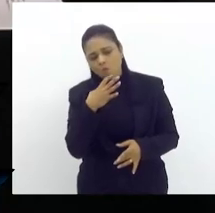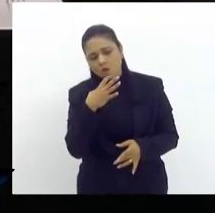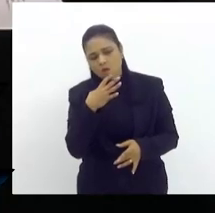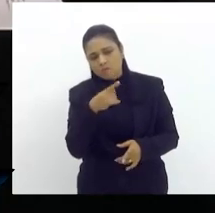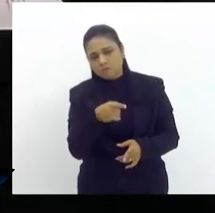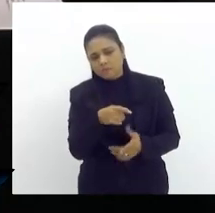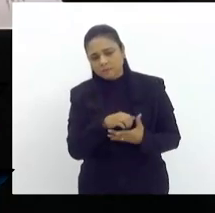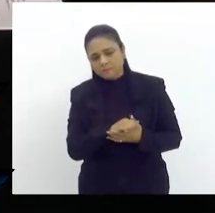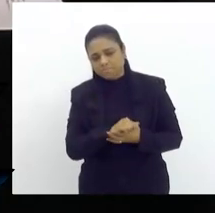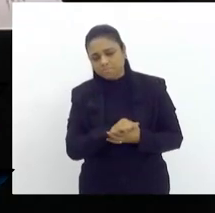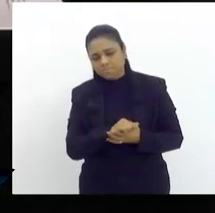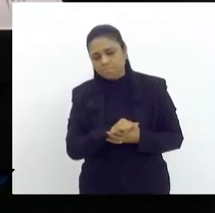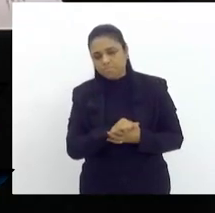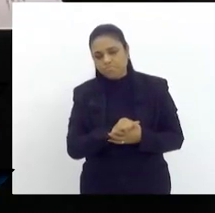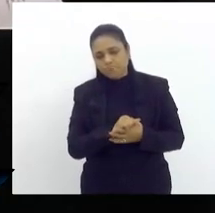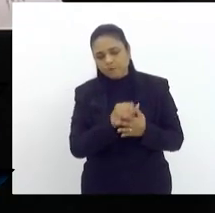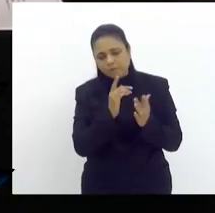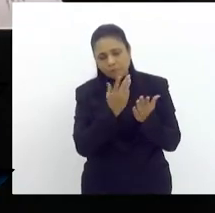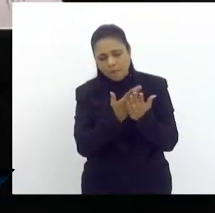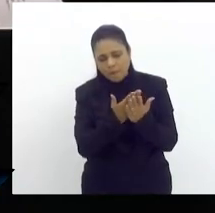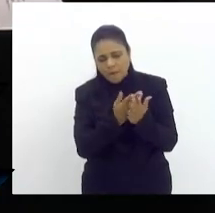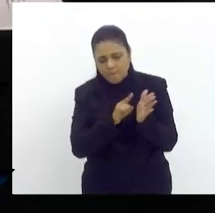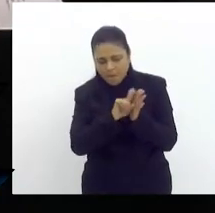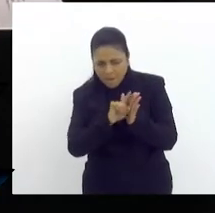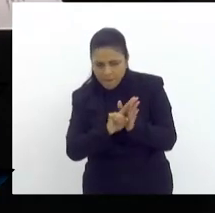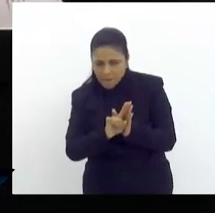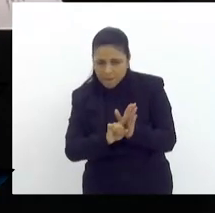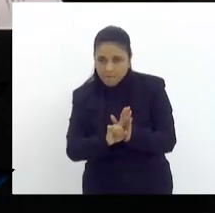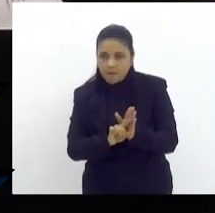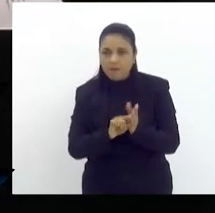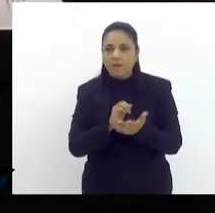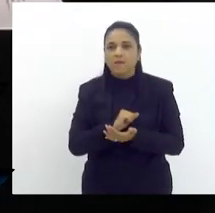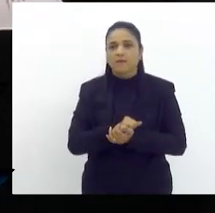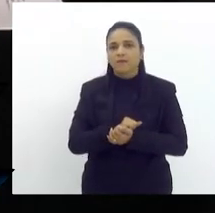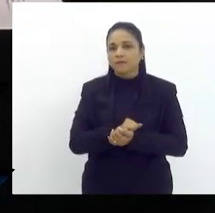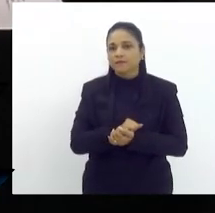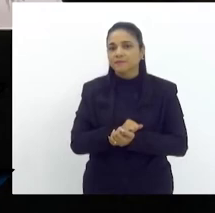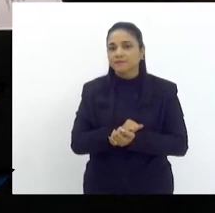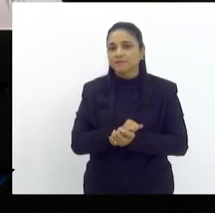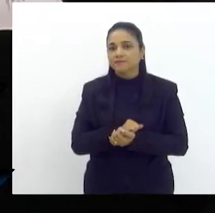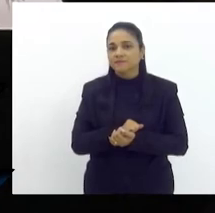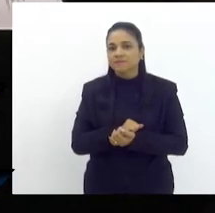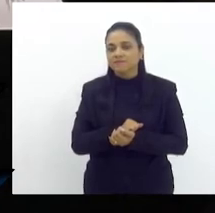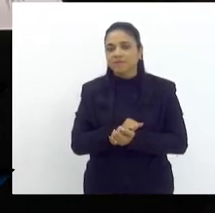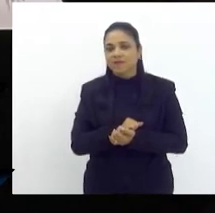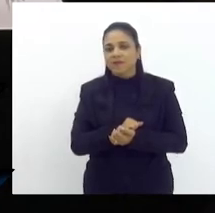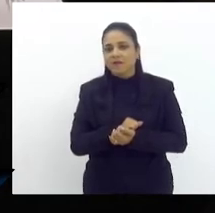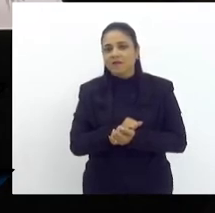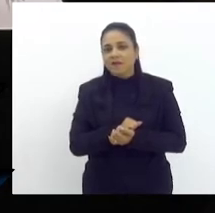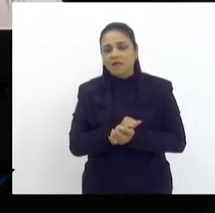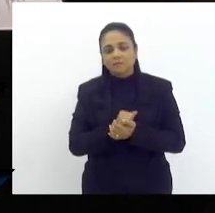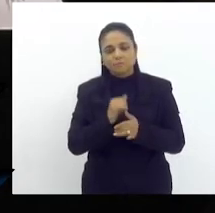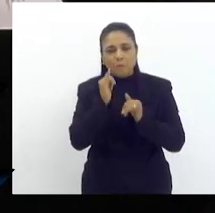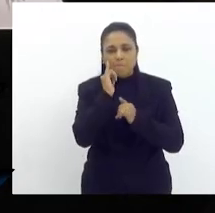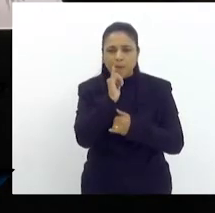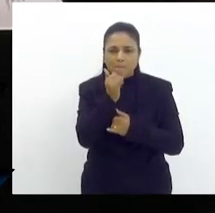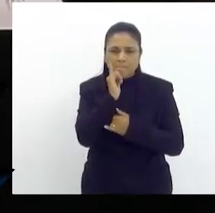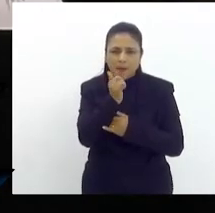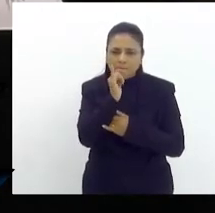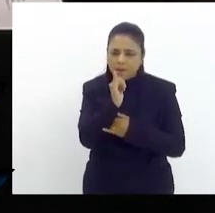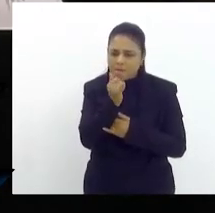ele começa então deputada Marta Rocha a narrar os fatos